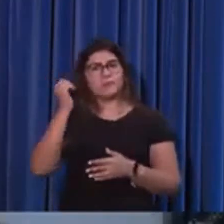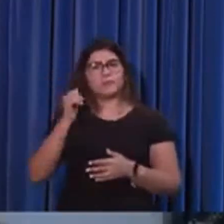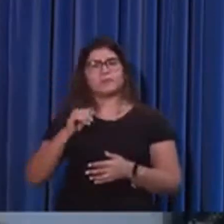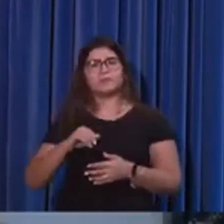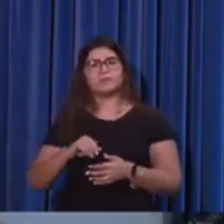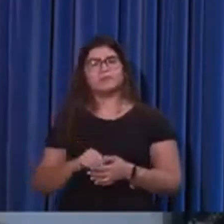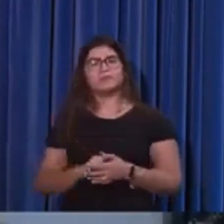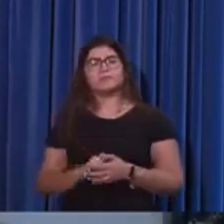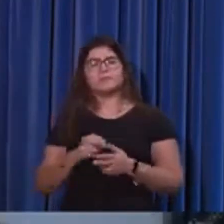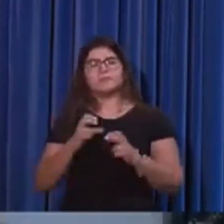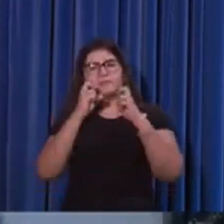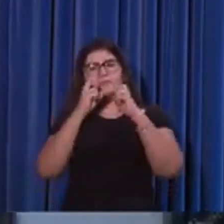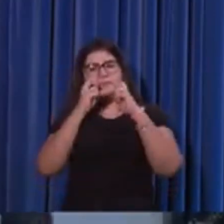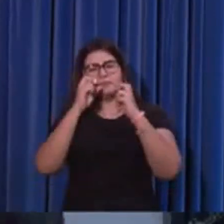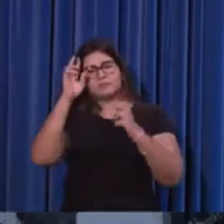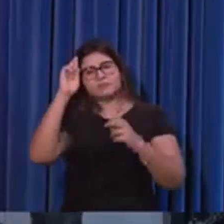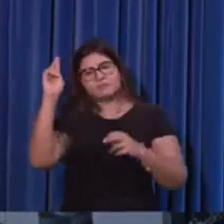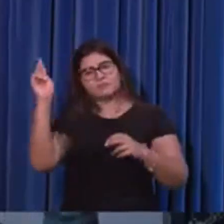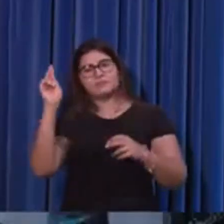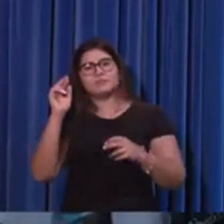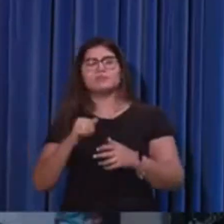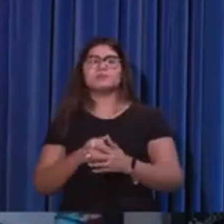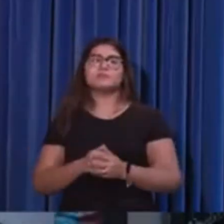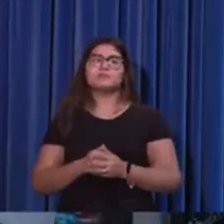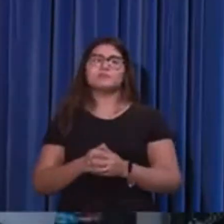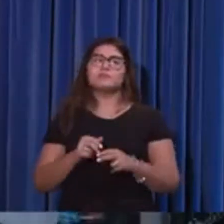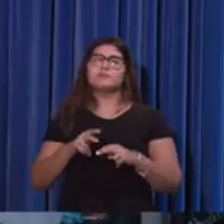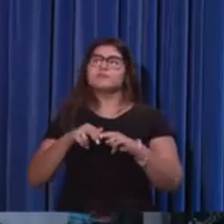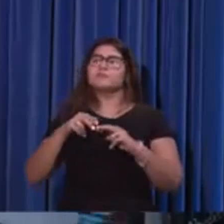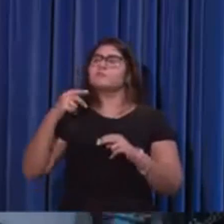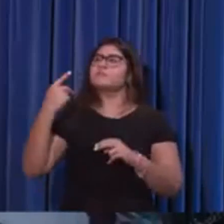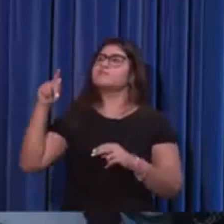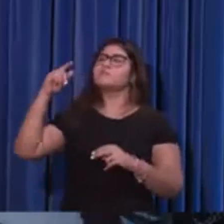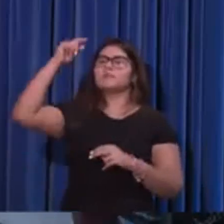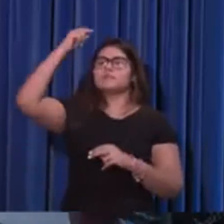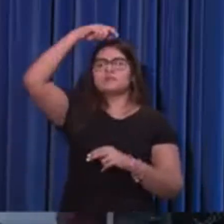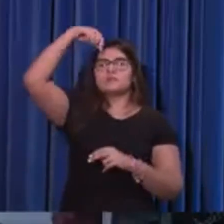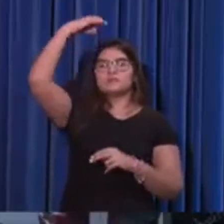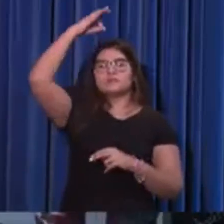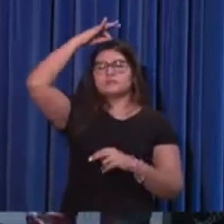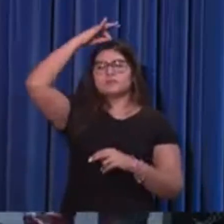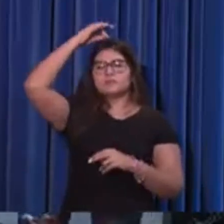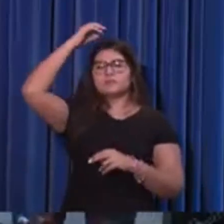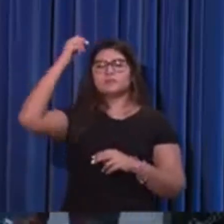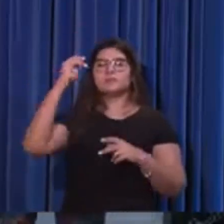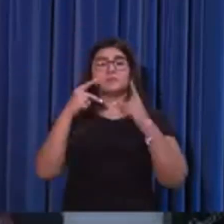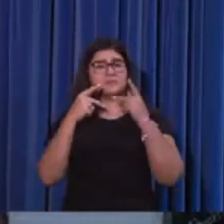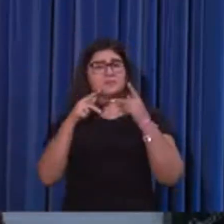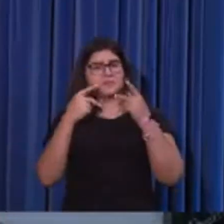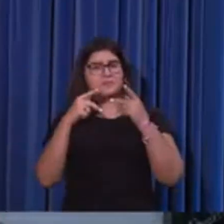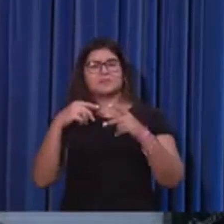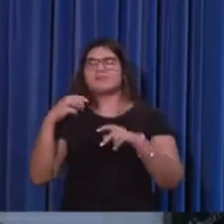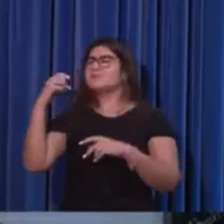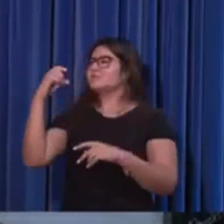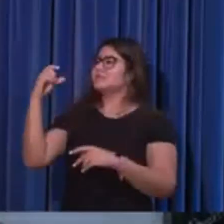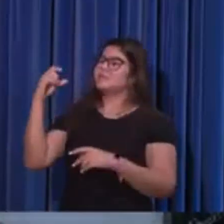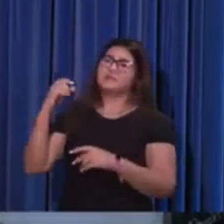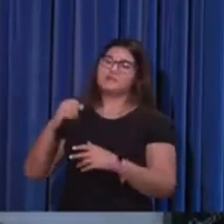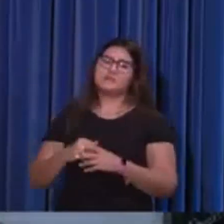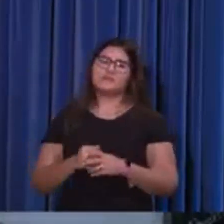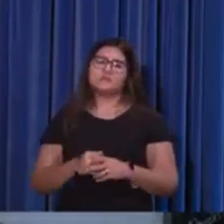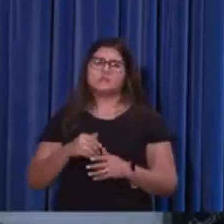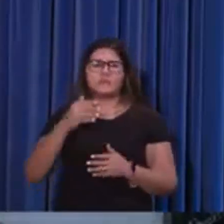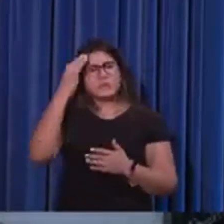que Ele, pelo seu Santo Espírito, ministre a palavra. Eu creio que você não tenha saído